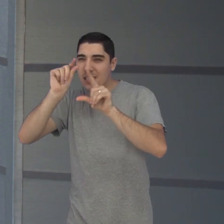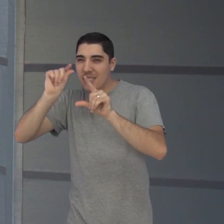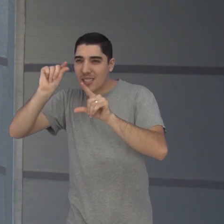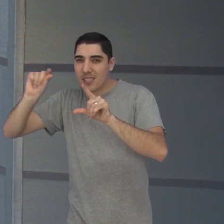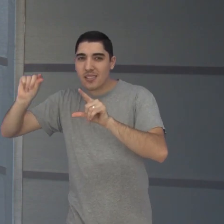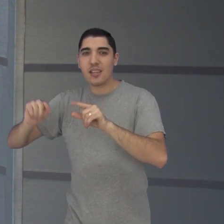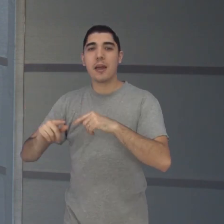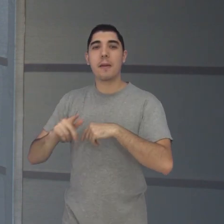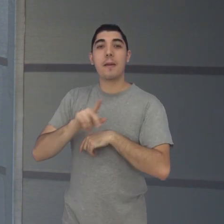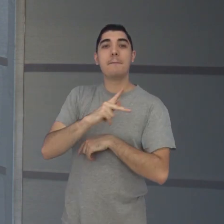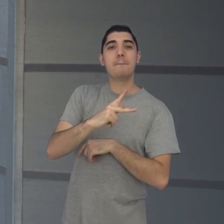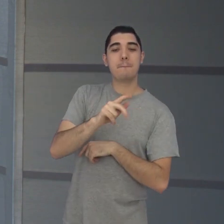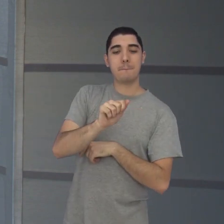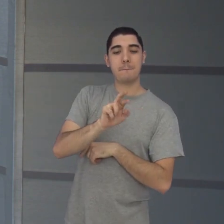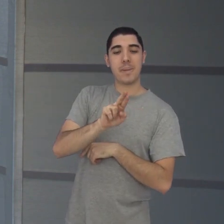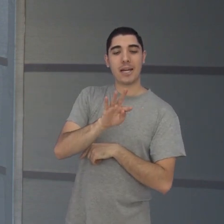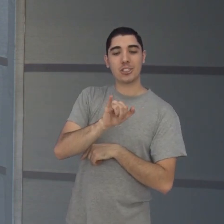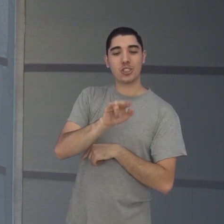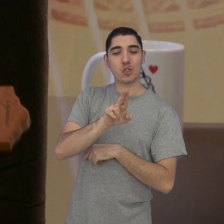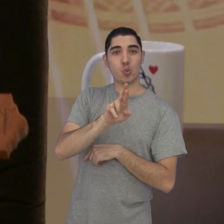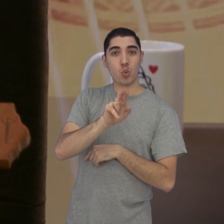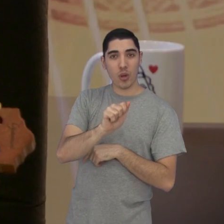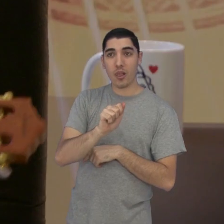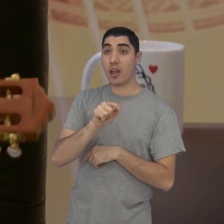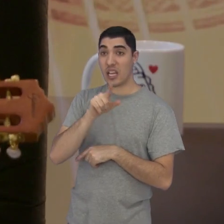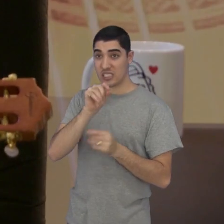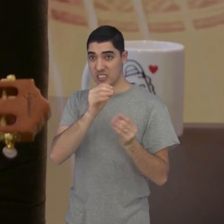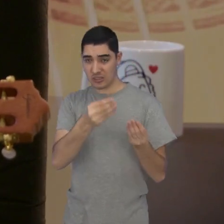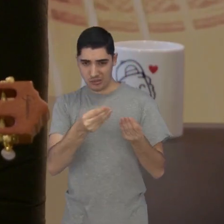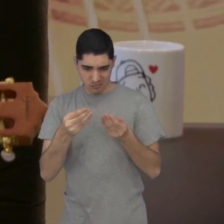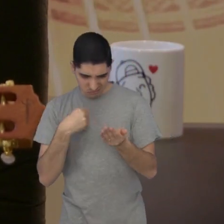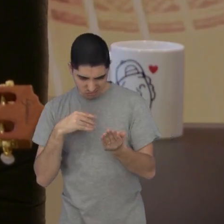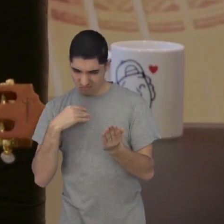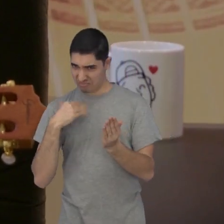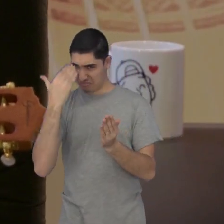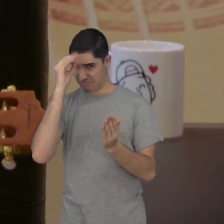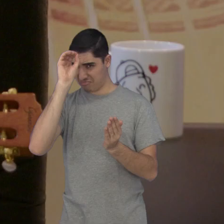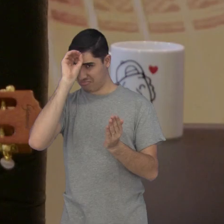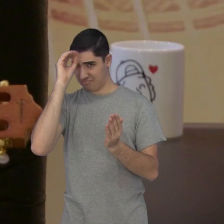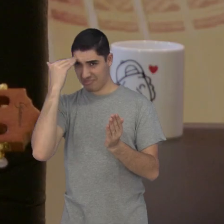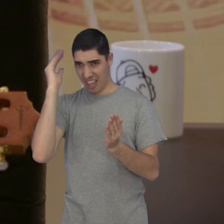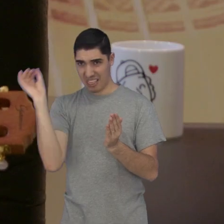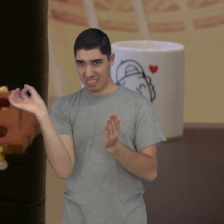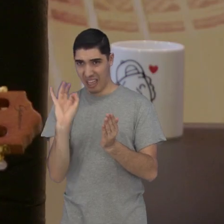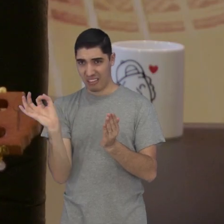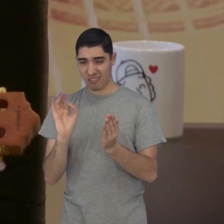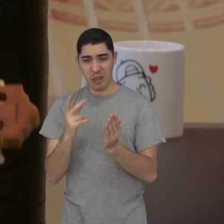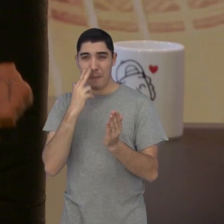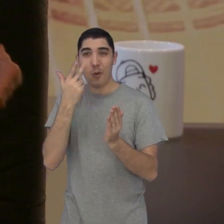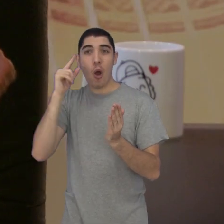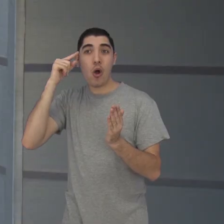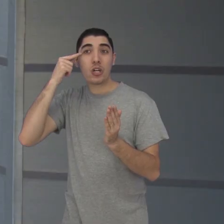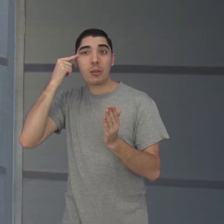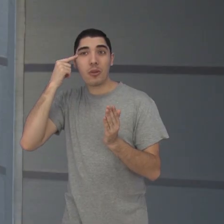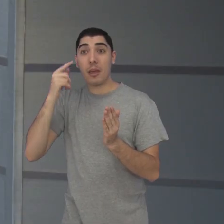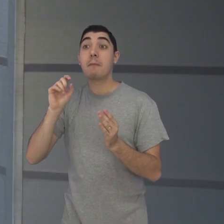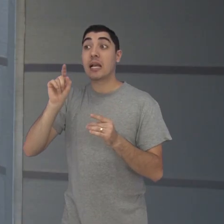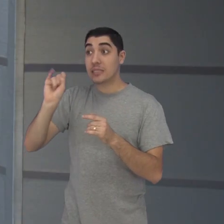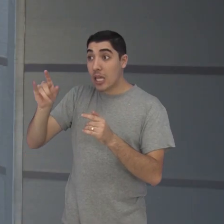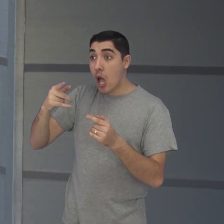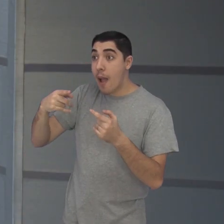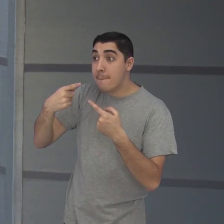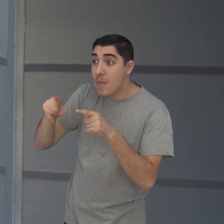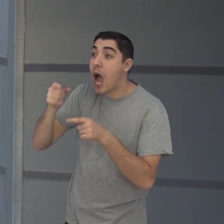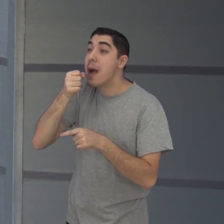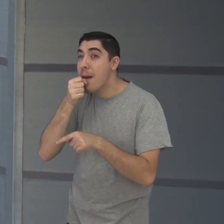lá que a turma fala? Partitura? Essa mesmo. Põe aqui, não vai adiantar nada. Mesma coisa de eu ler japonês. Não adianta. Não sai nada no meu Não sai nada.